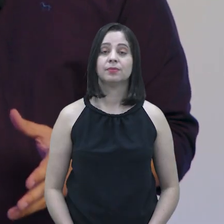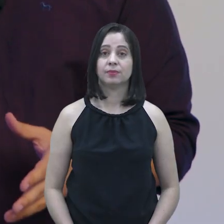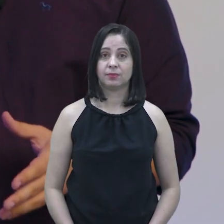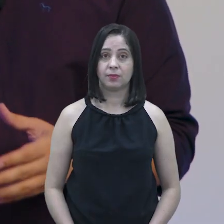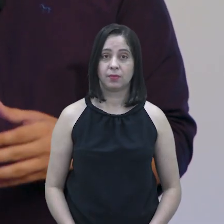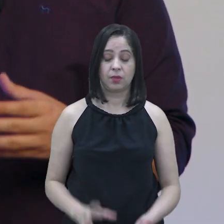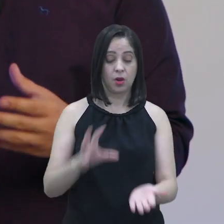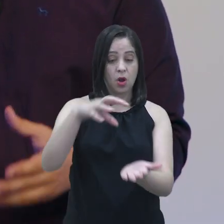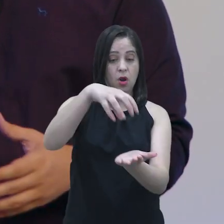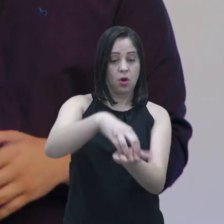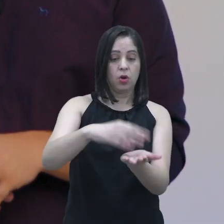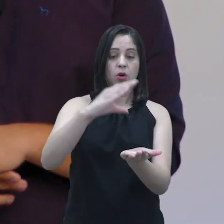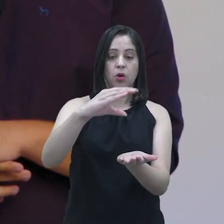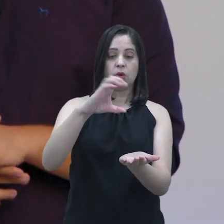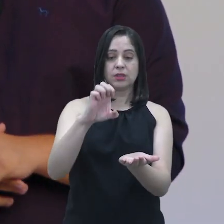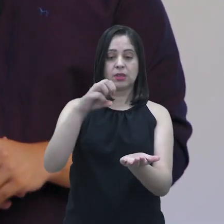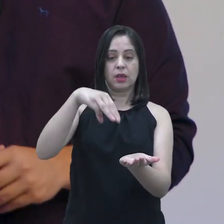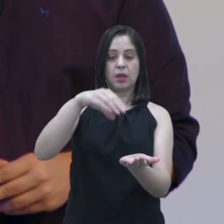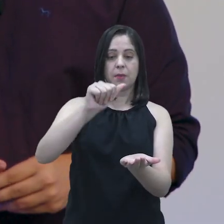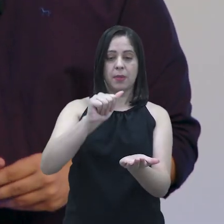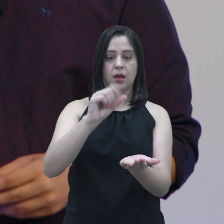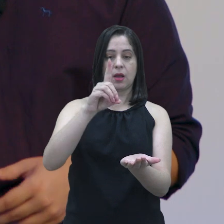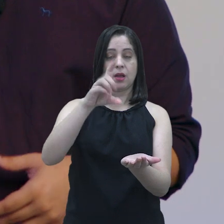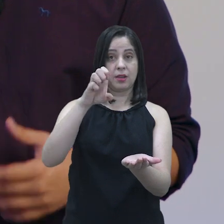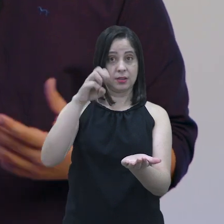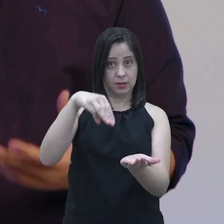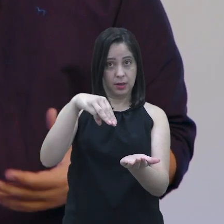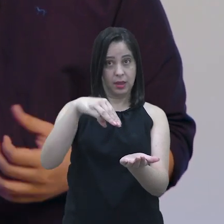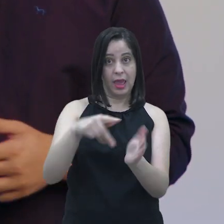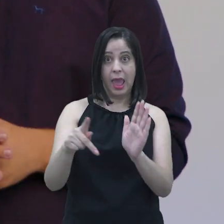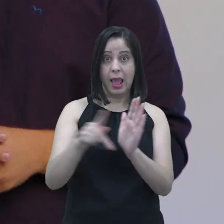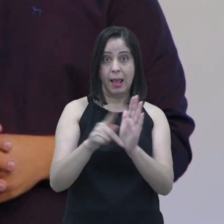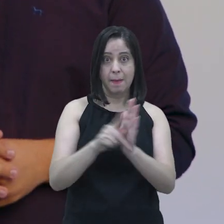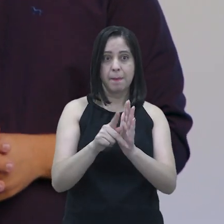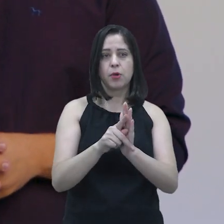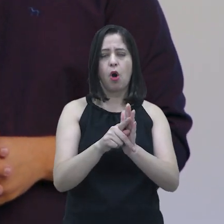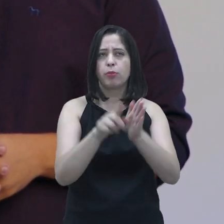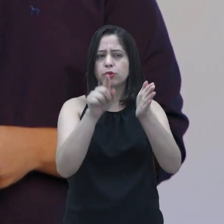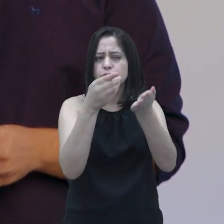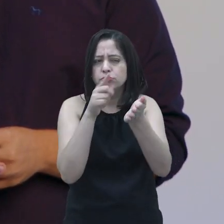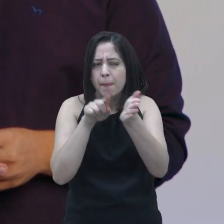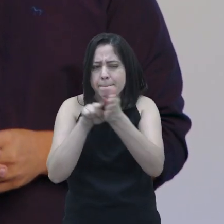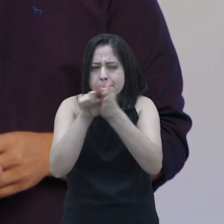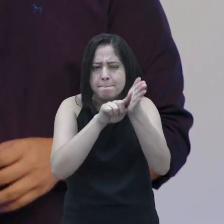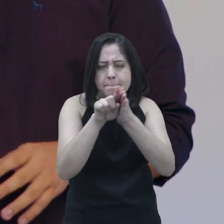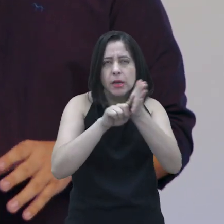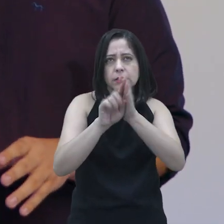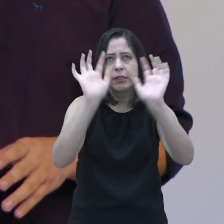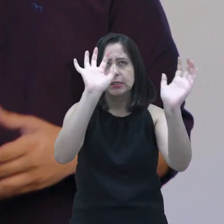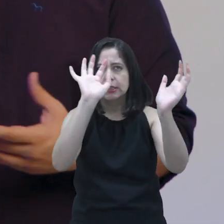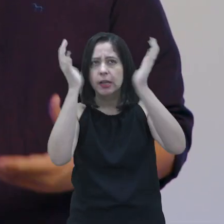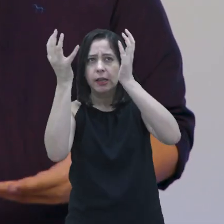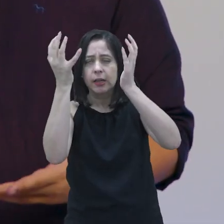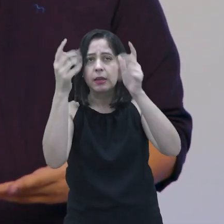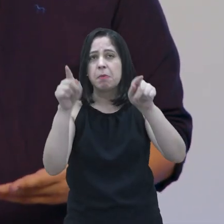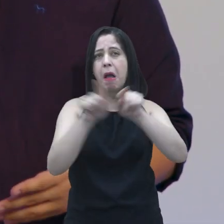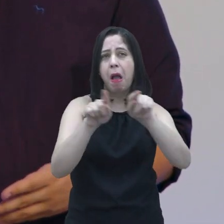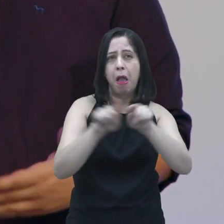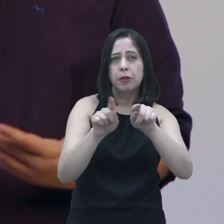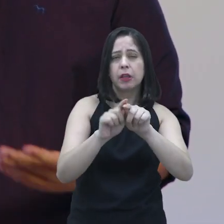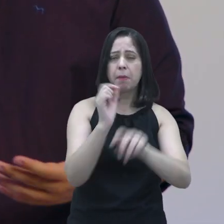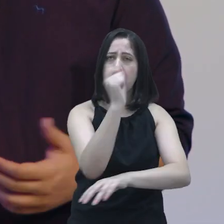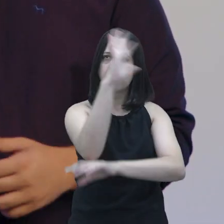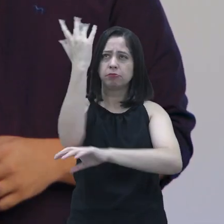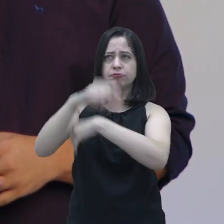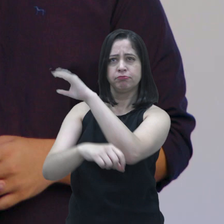O CEMADEM é o Centro Nacional de Monitoramento e Alertas de Desastres Naturais. Criado há 13 anos,